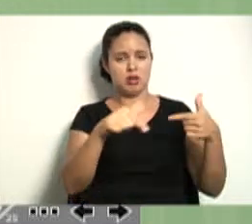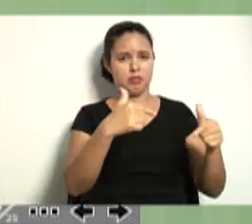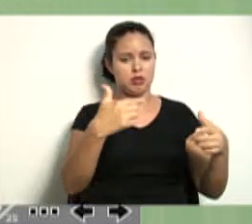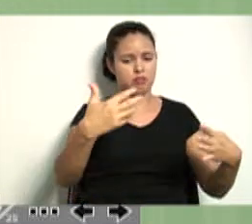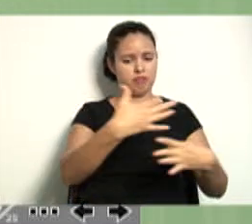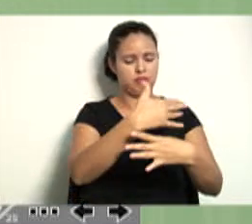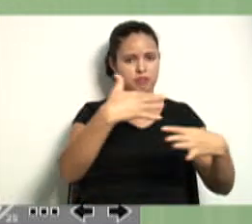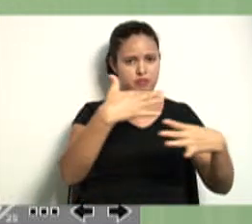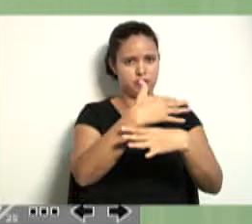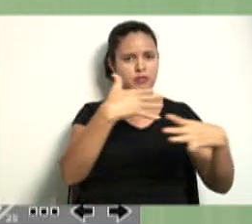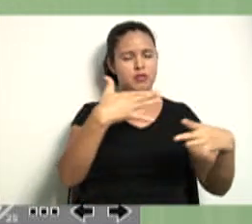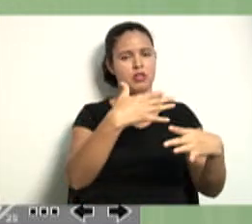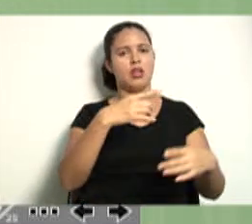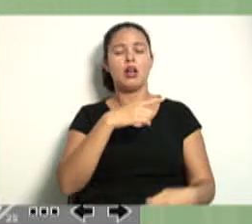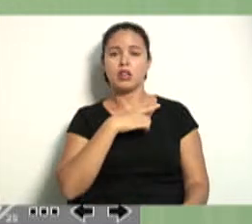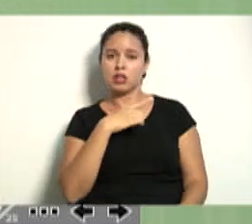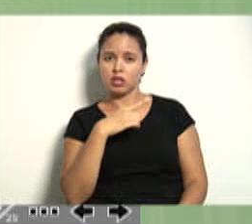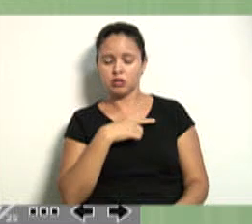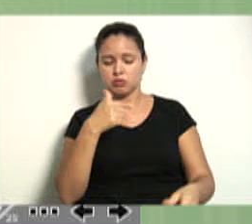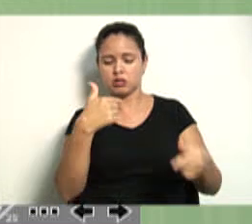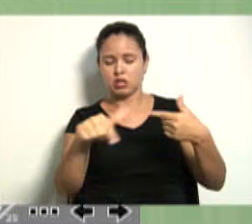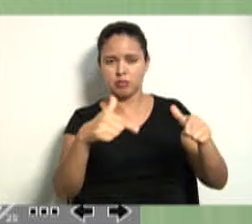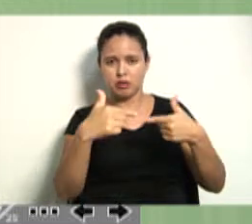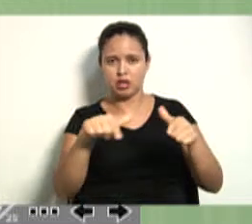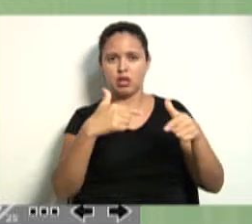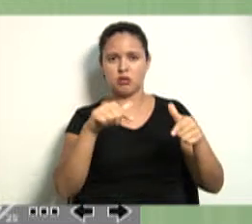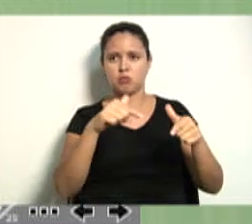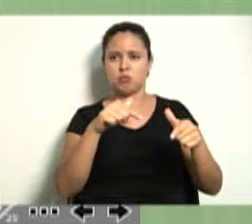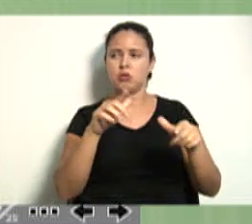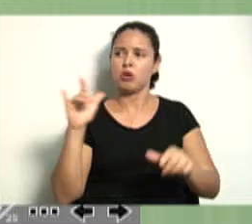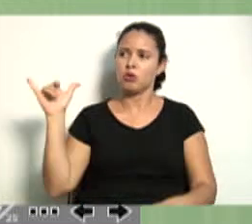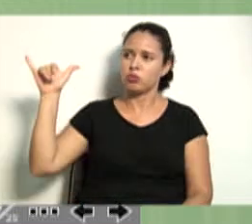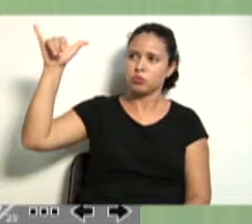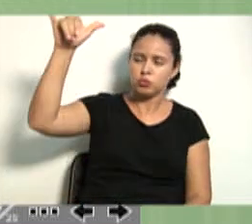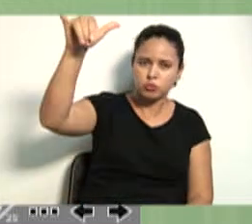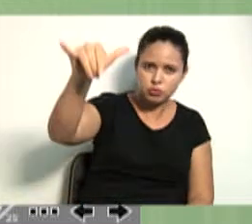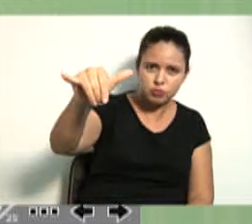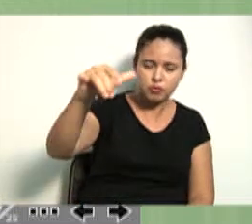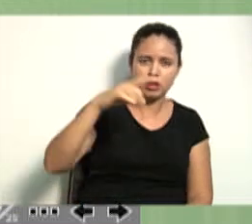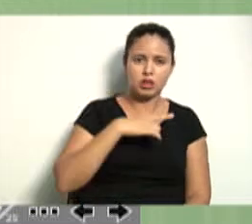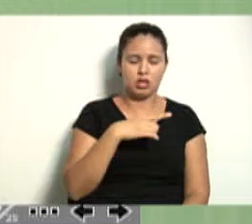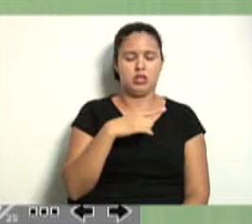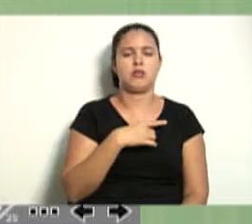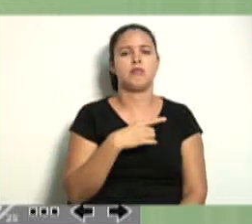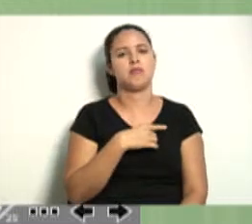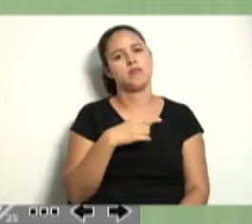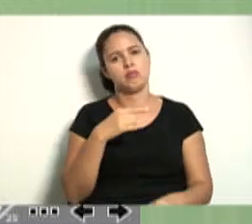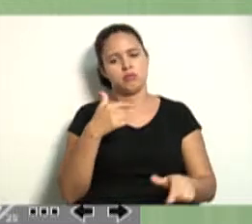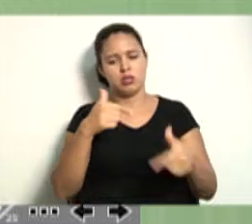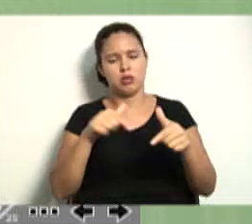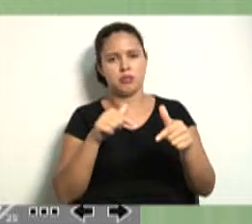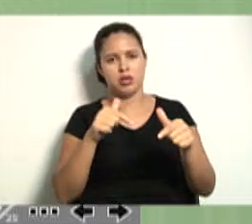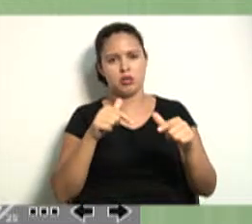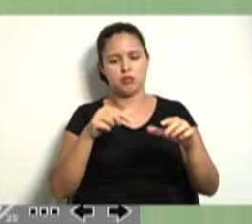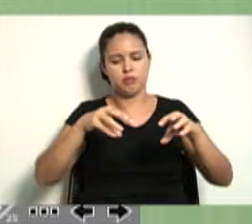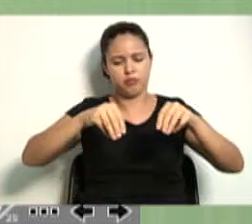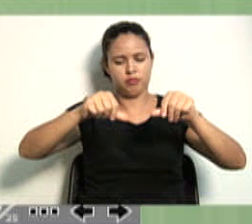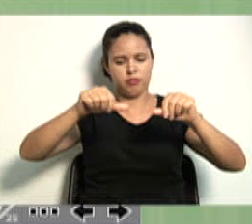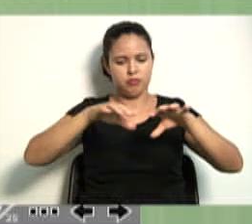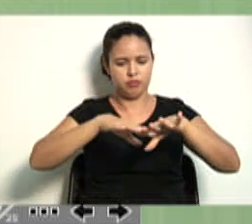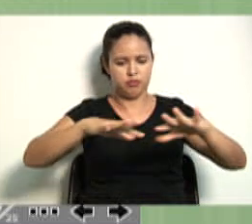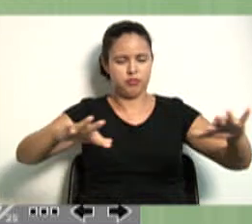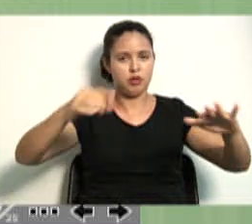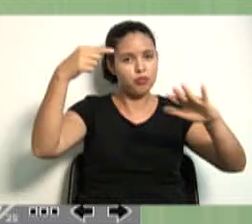na sociedade que nós estamos existindo aqui, todas essas formas de trabalho coexistem. O que quer